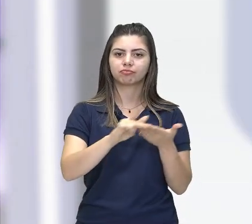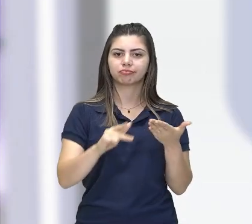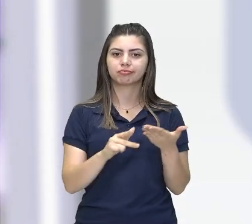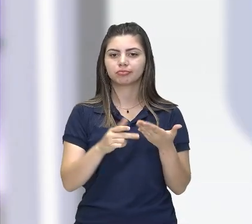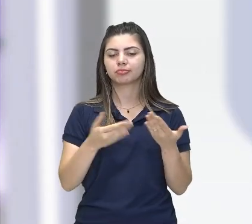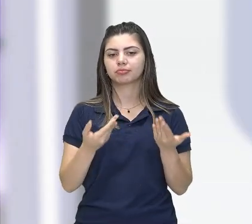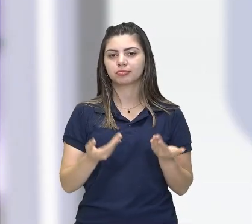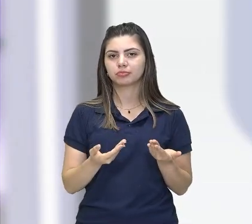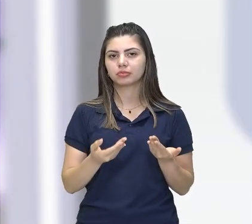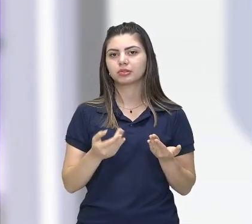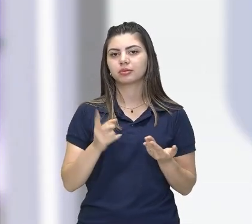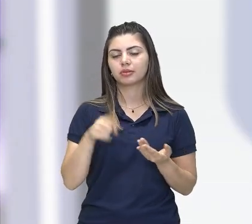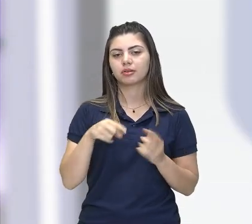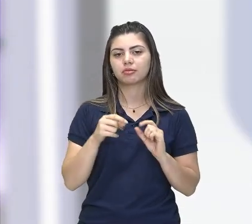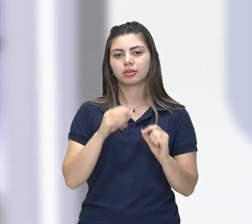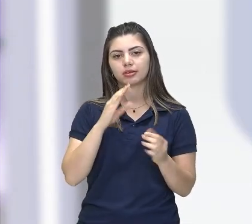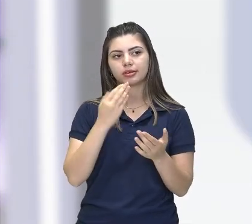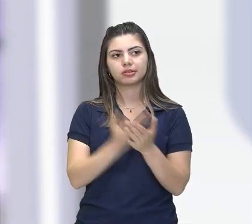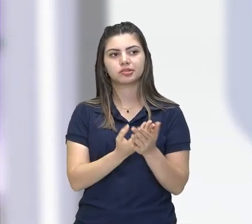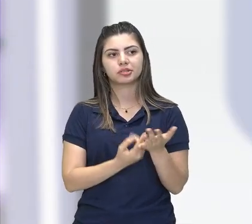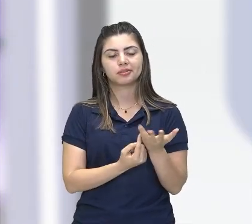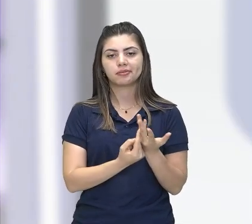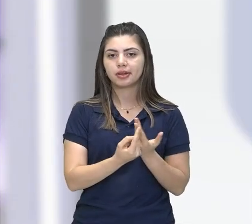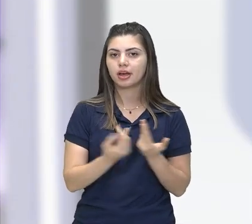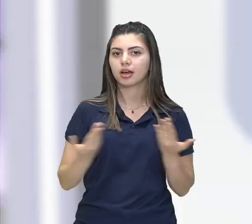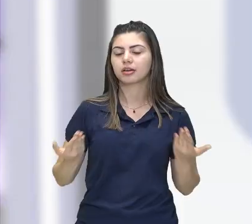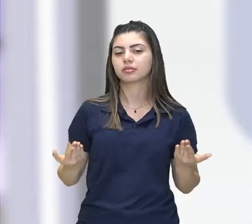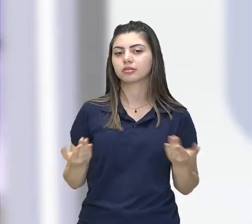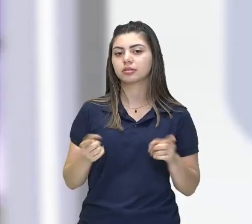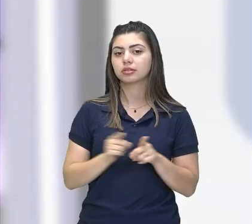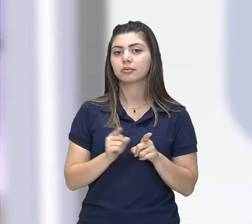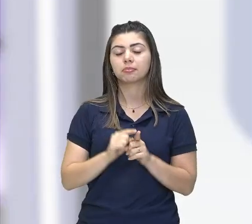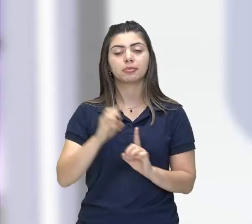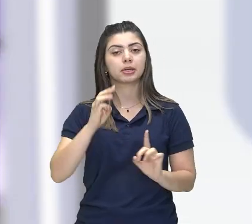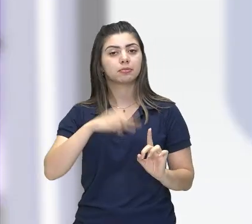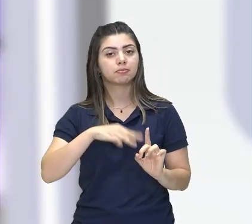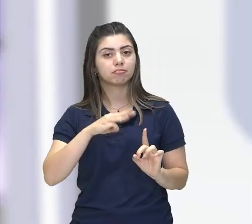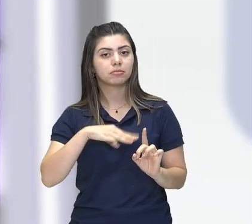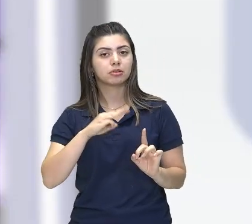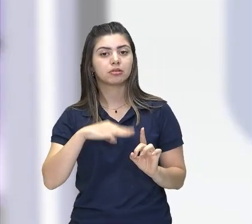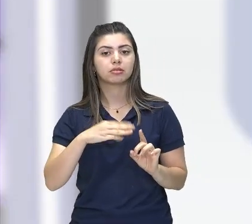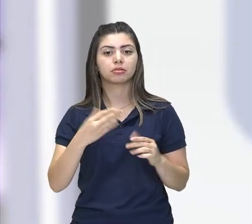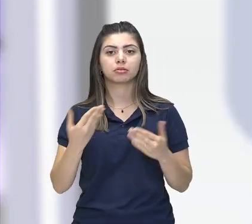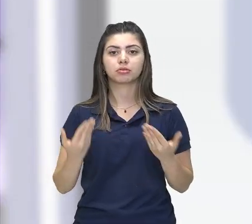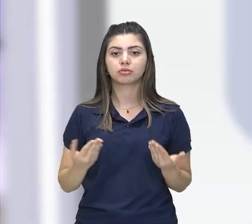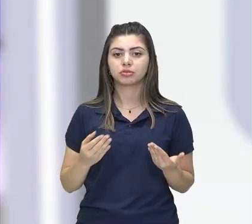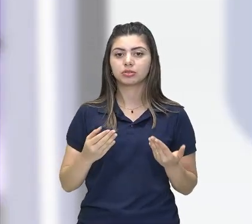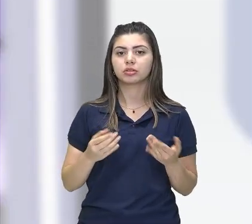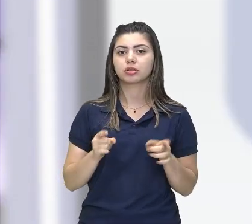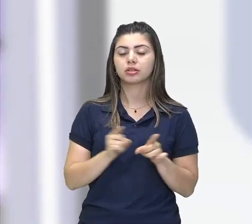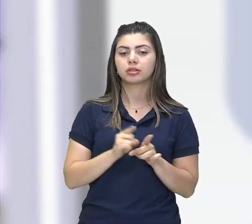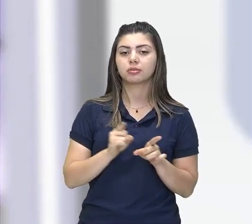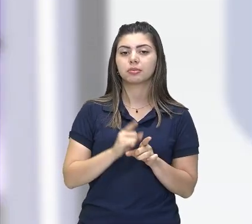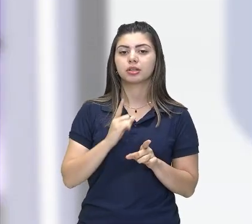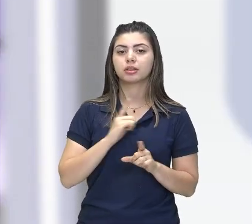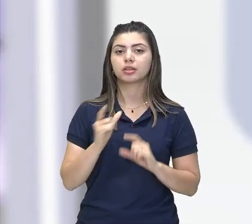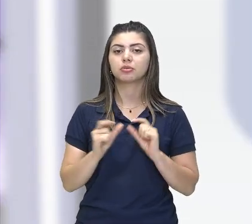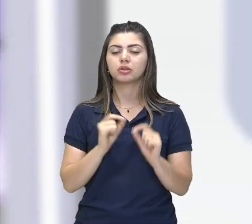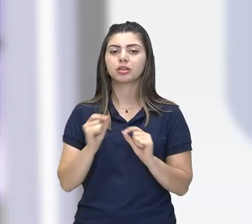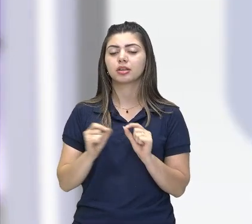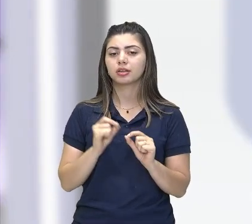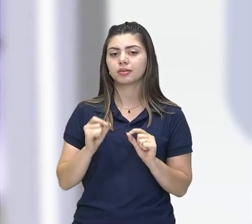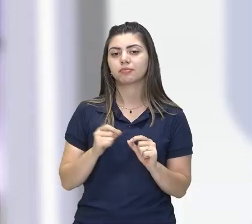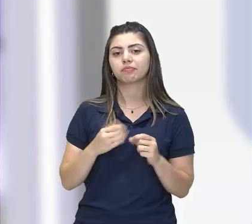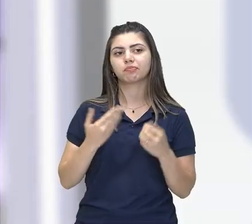conjunto de crenças, conjunto de mitos, conjunto de liturgias. O que são